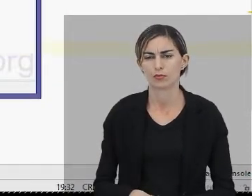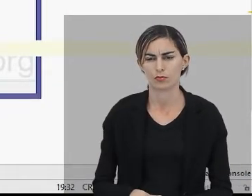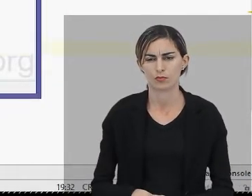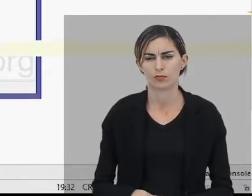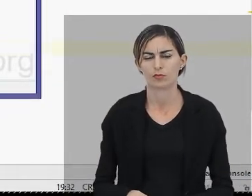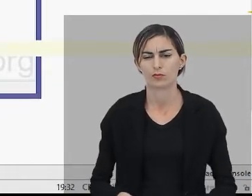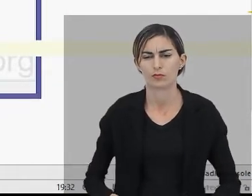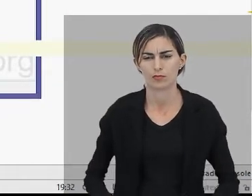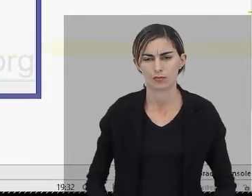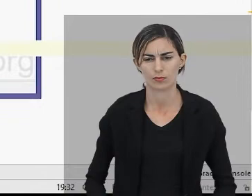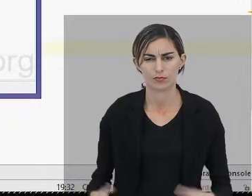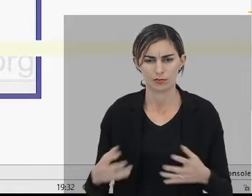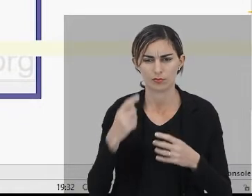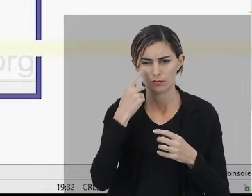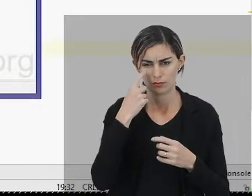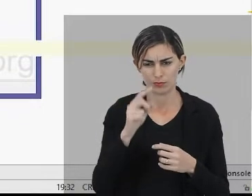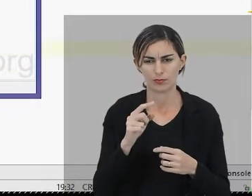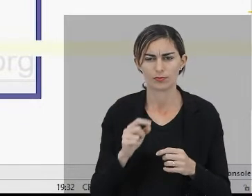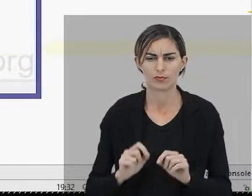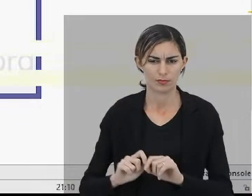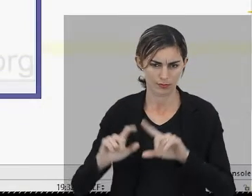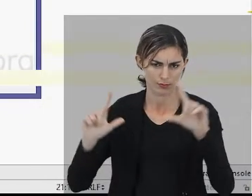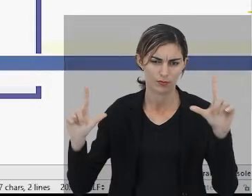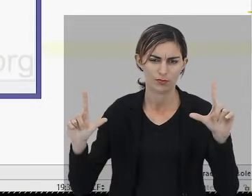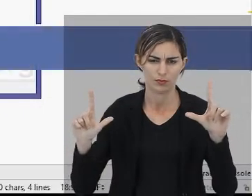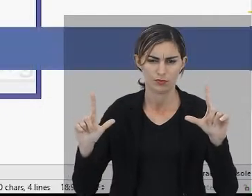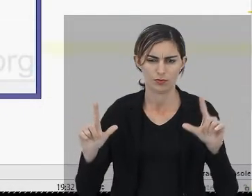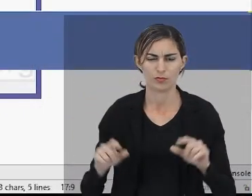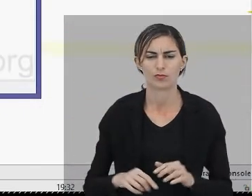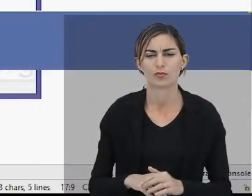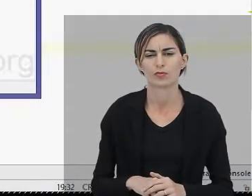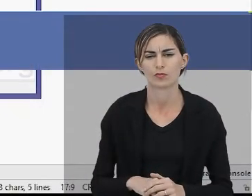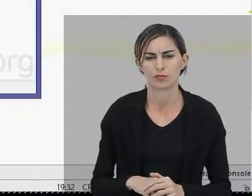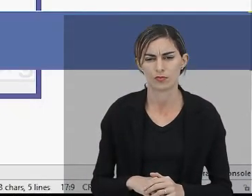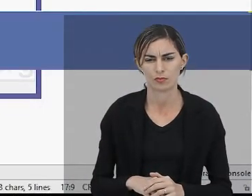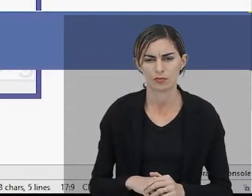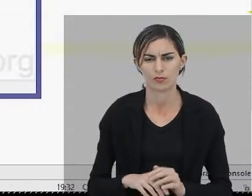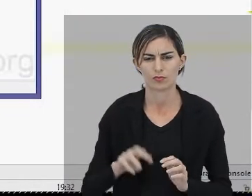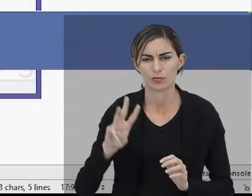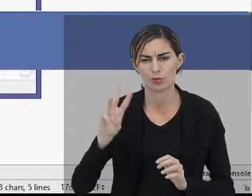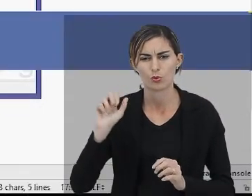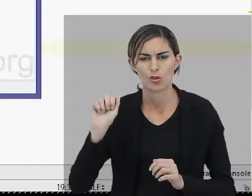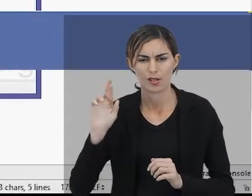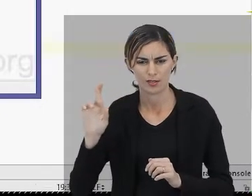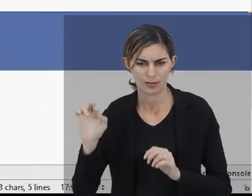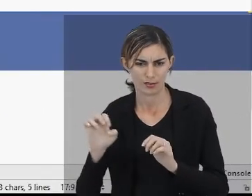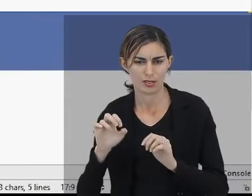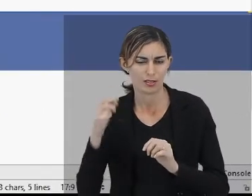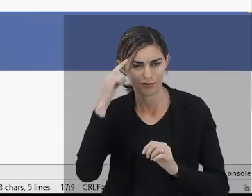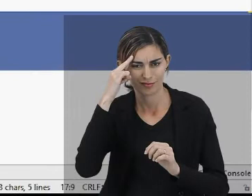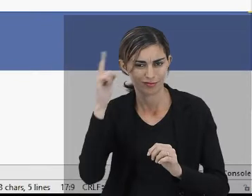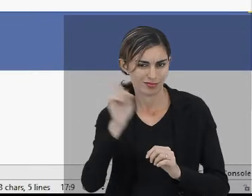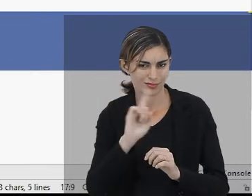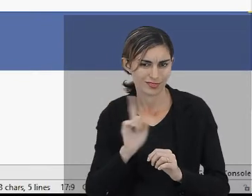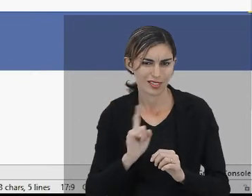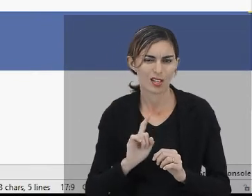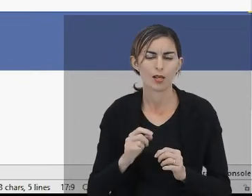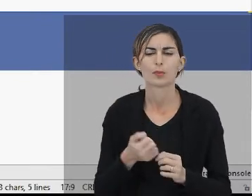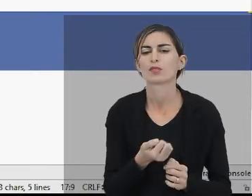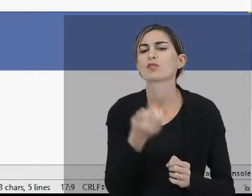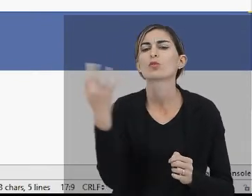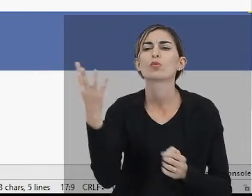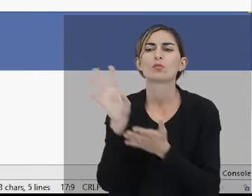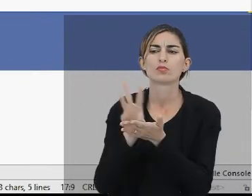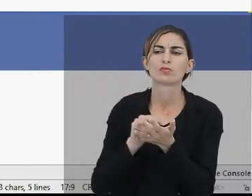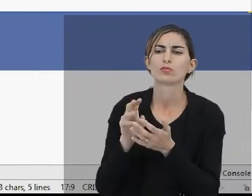Agora vamos ver o laço while. O while ele é usado quando a gente não sabe a